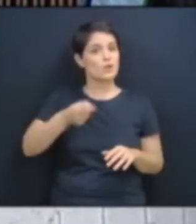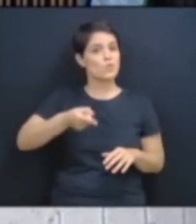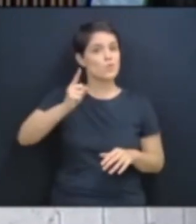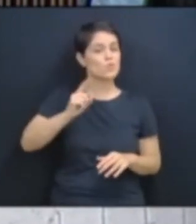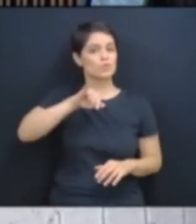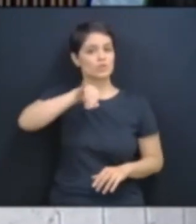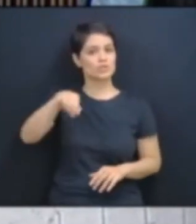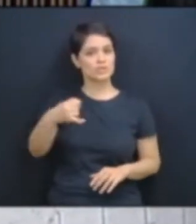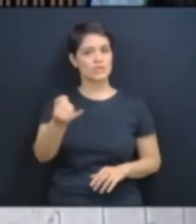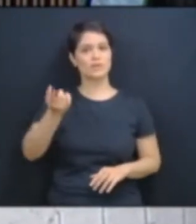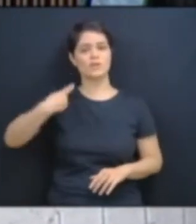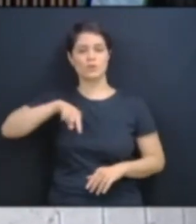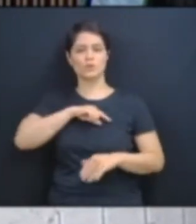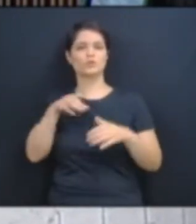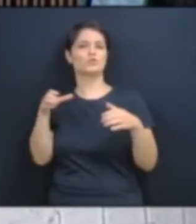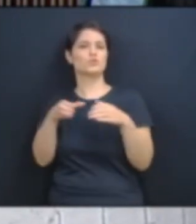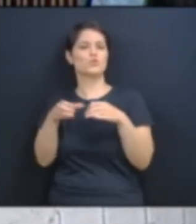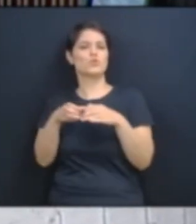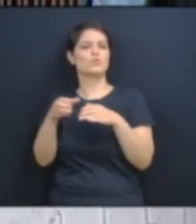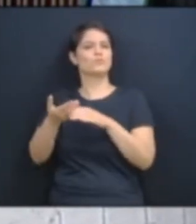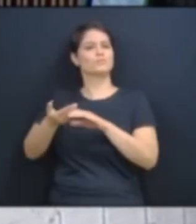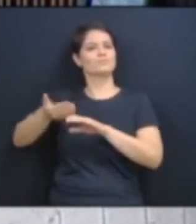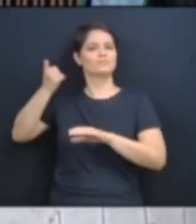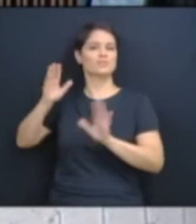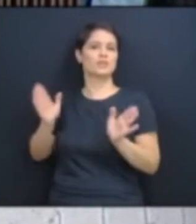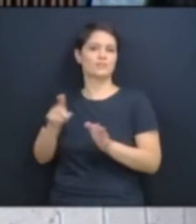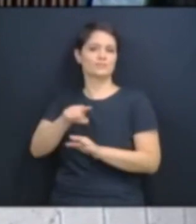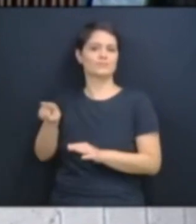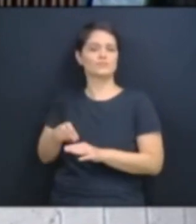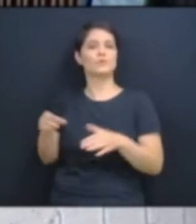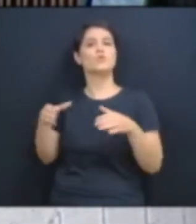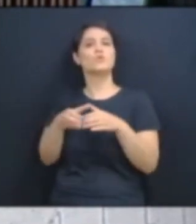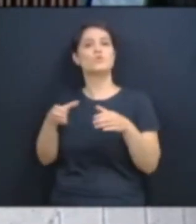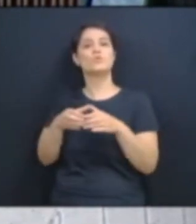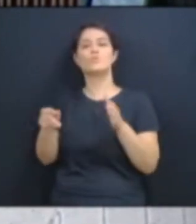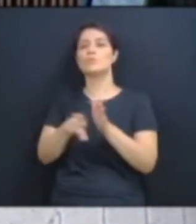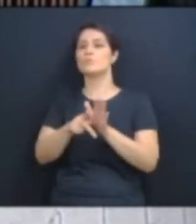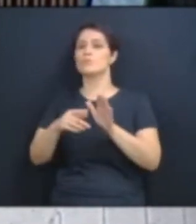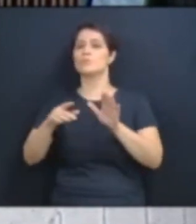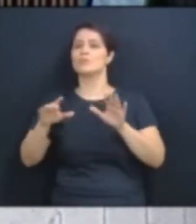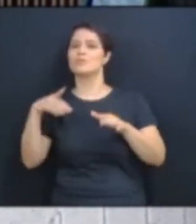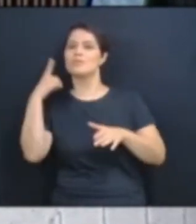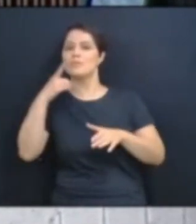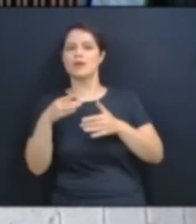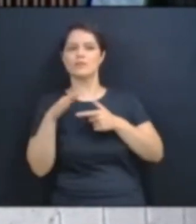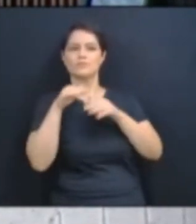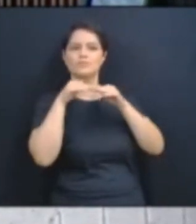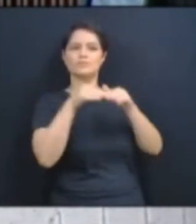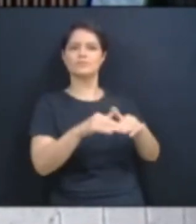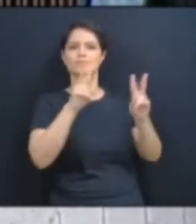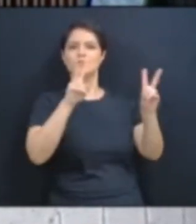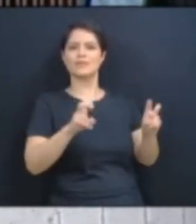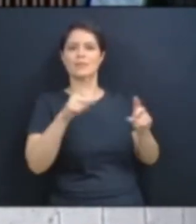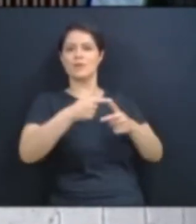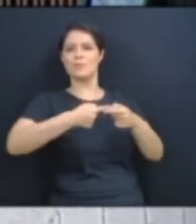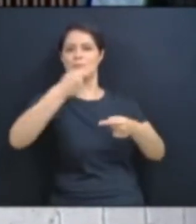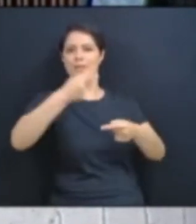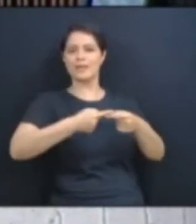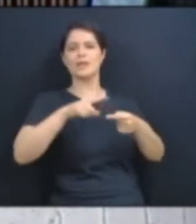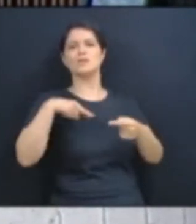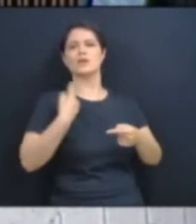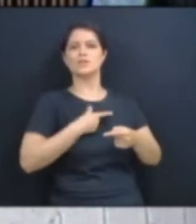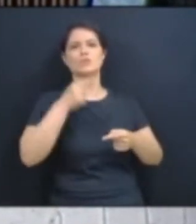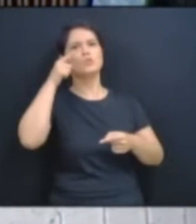grandes tratativas que mudaram bastante o modelo de pedágio. Conseguimos coletivamente o fim da outorga. Conseguimos